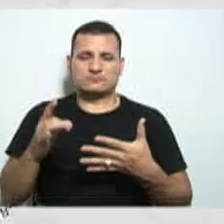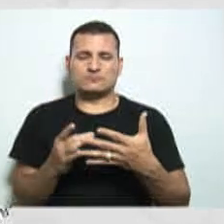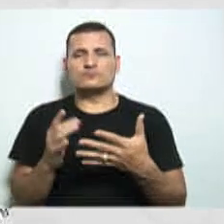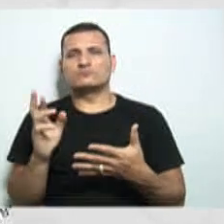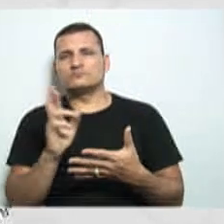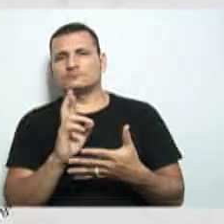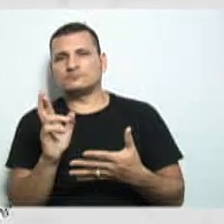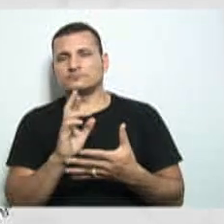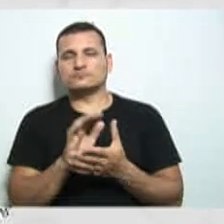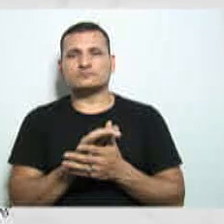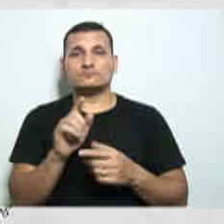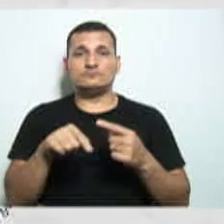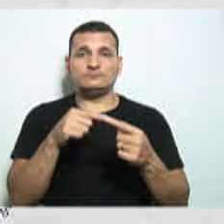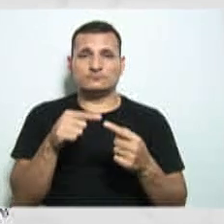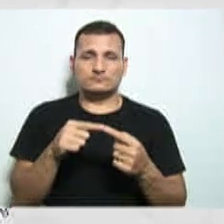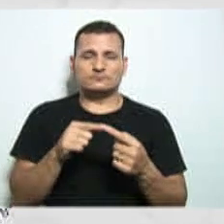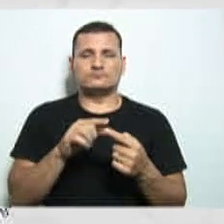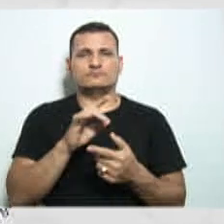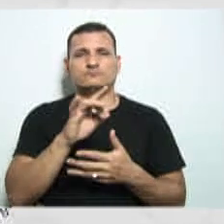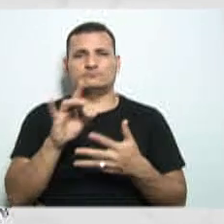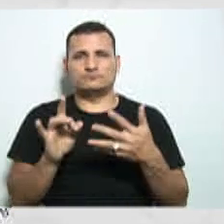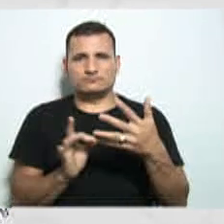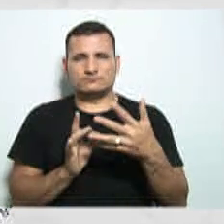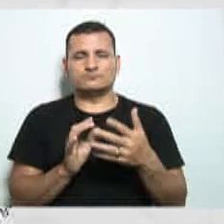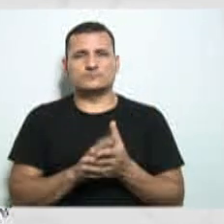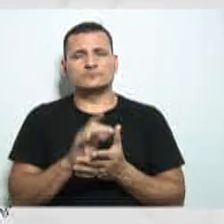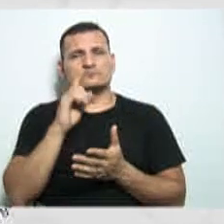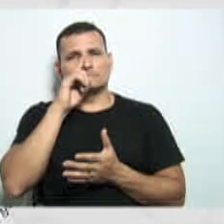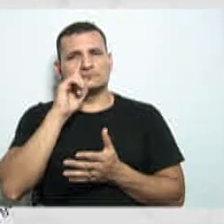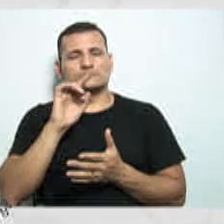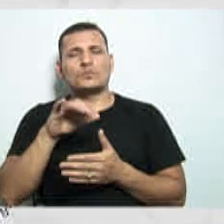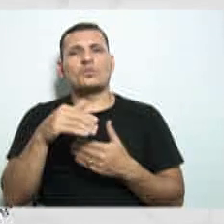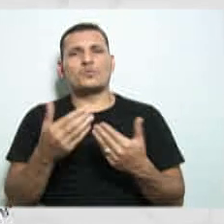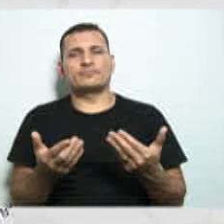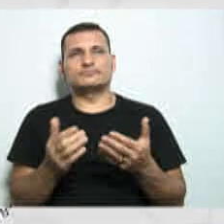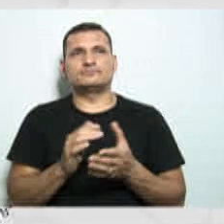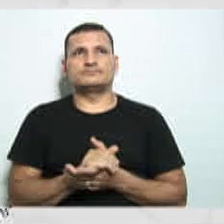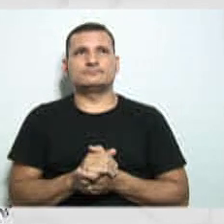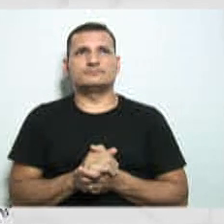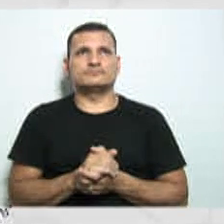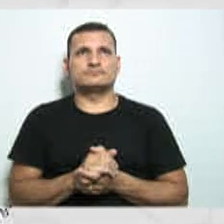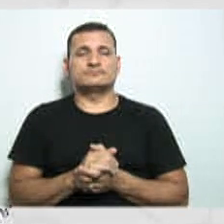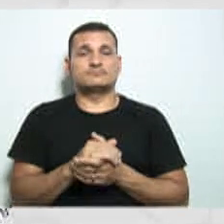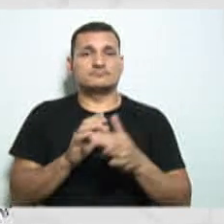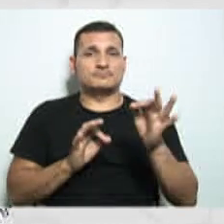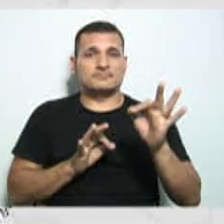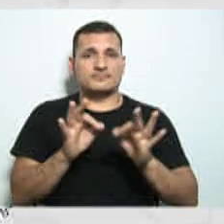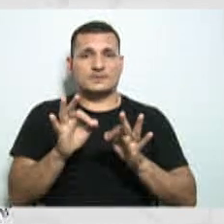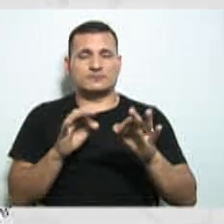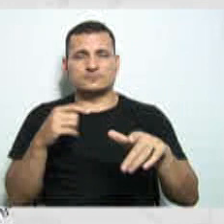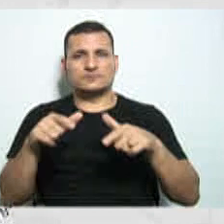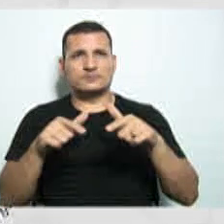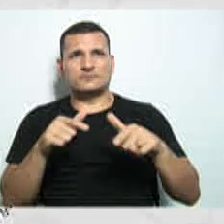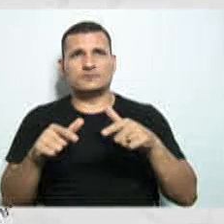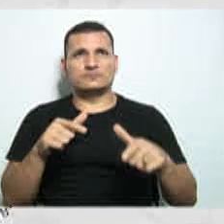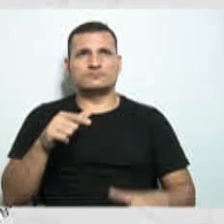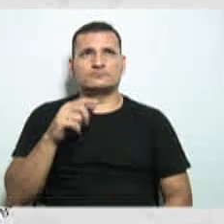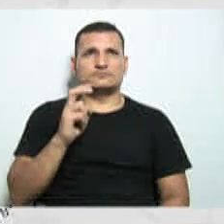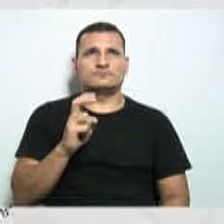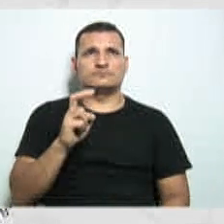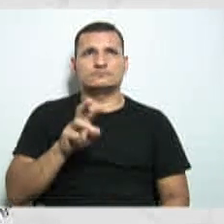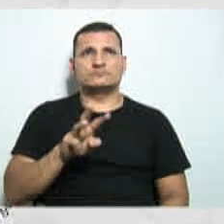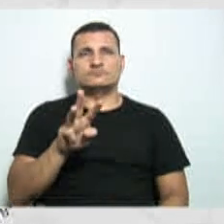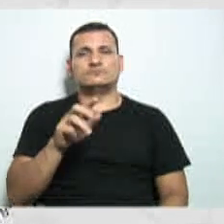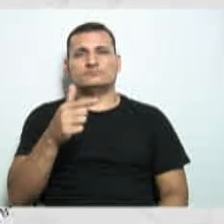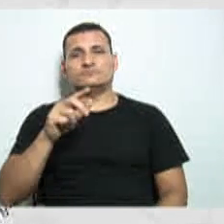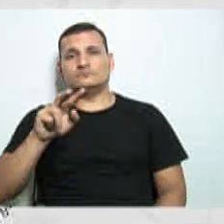os objetivos de cada ação, os riscos previstos. O que mais? O plano de ação 5W2H, que foi a